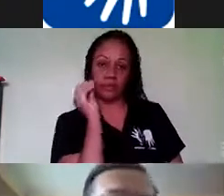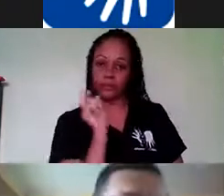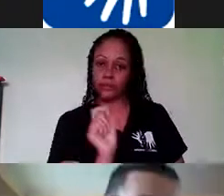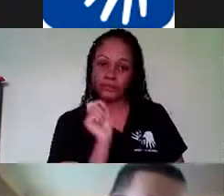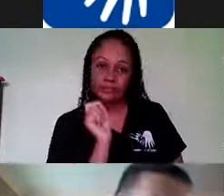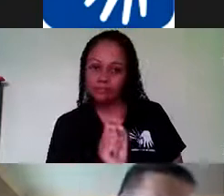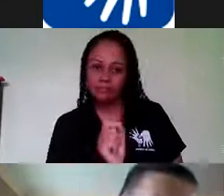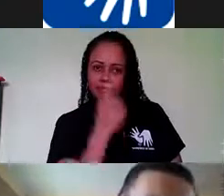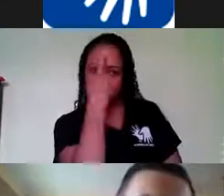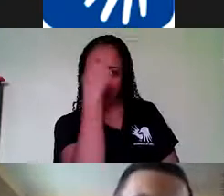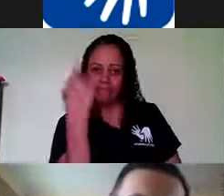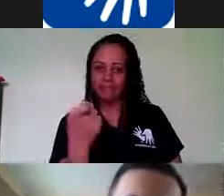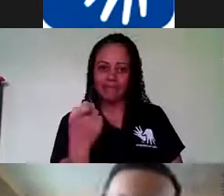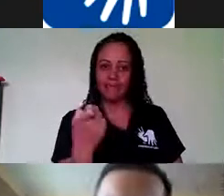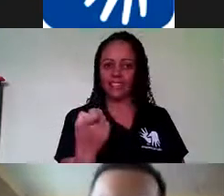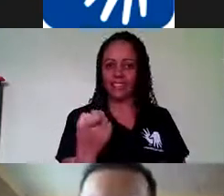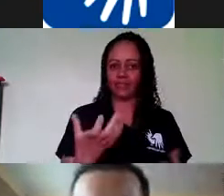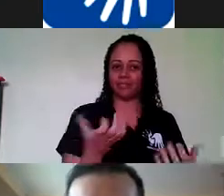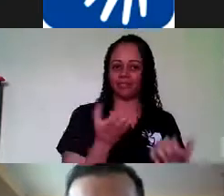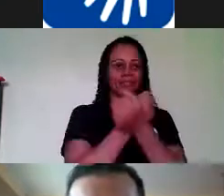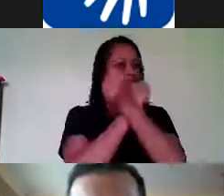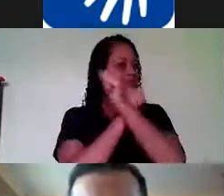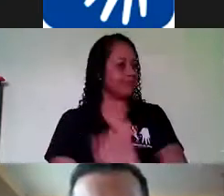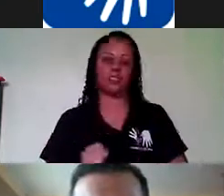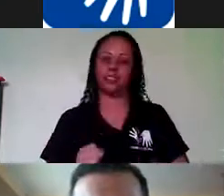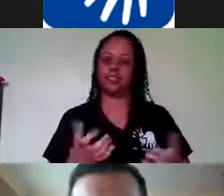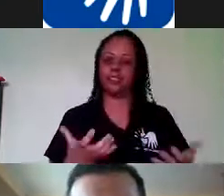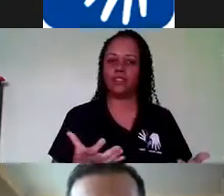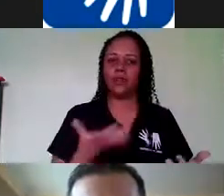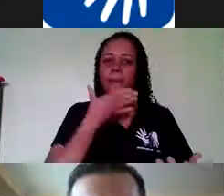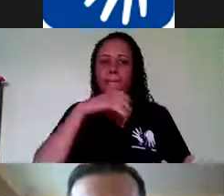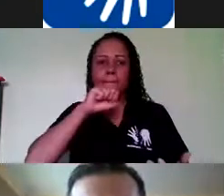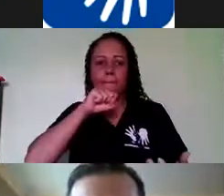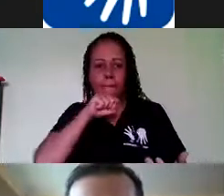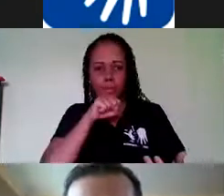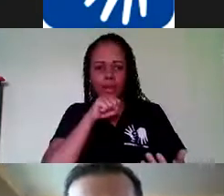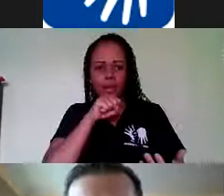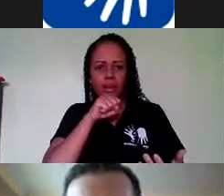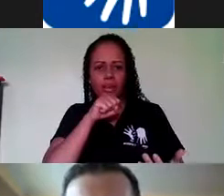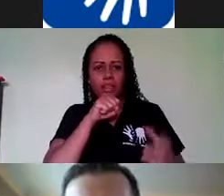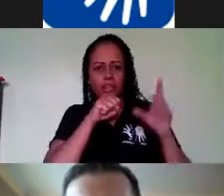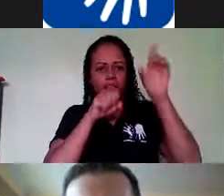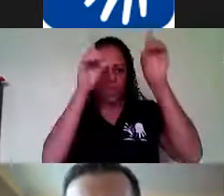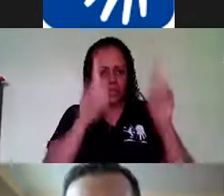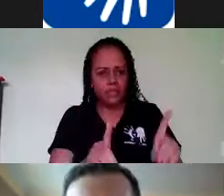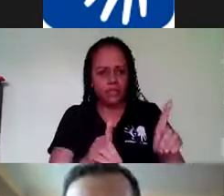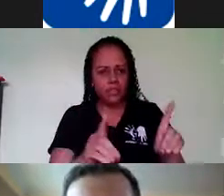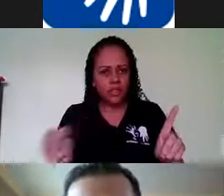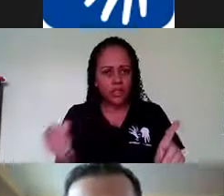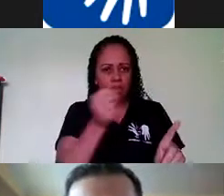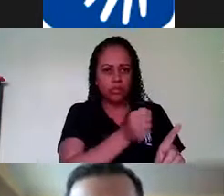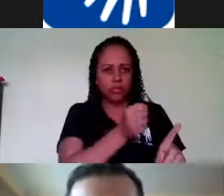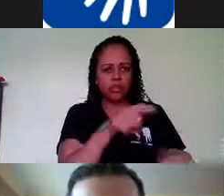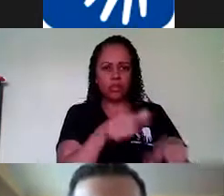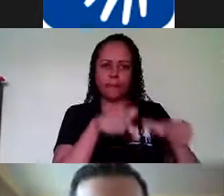uma ideia arcaica de colocar o pai do funcionário, do pai do deficiente para trabalhar. Na